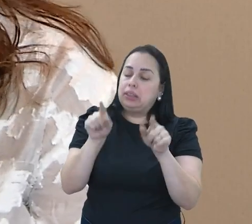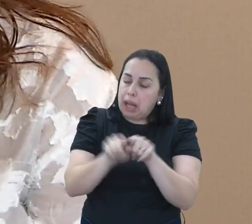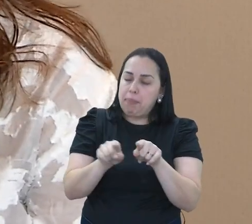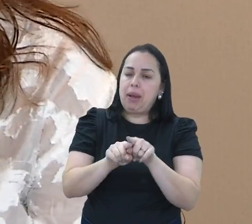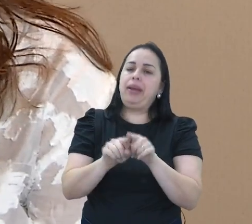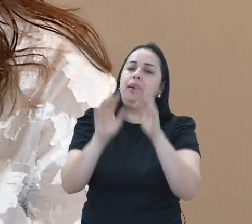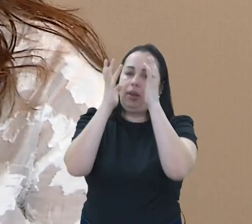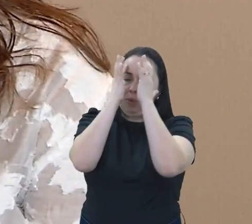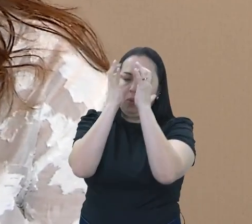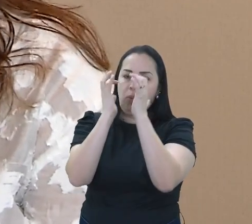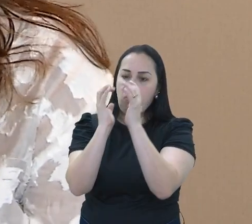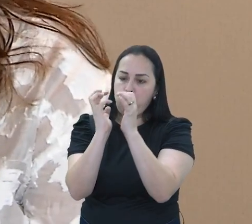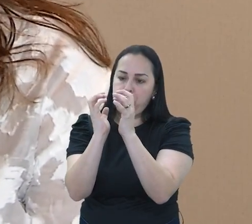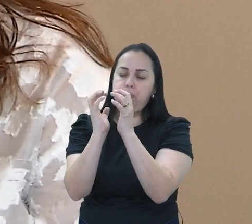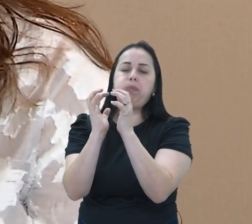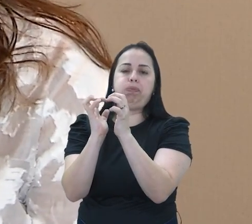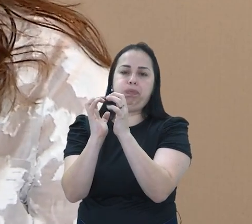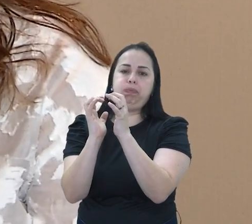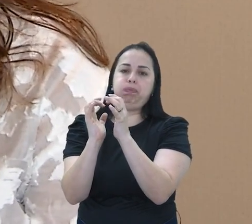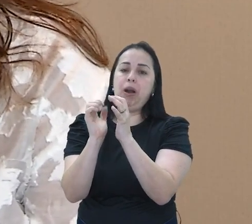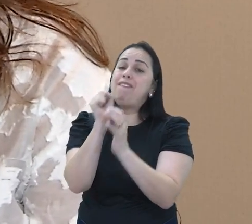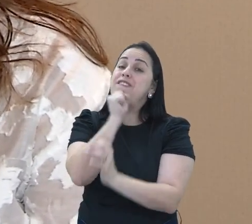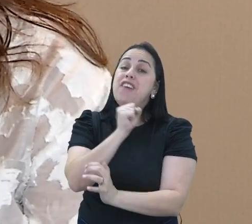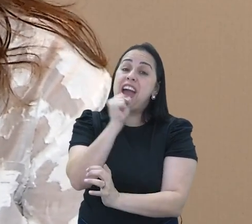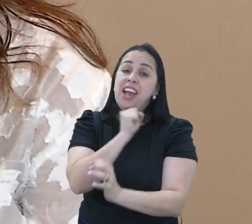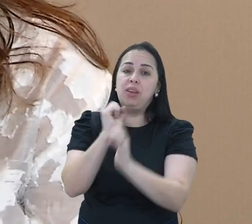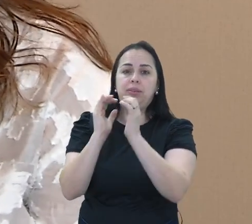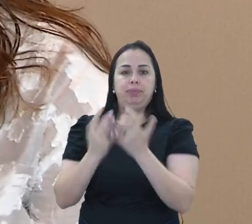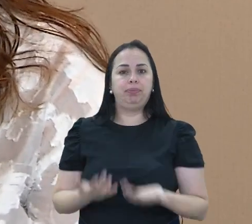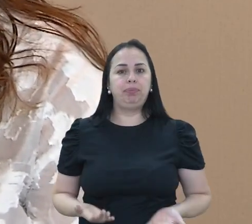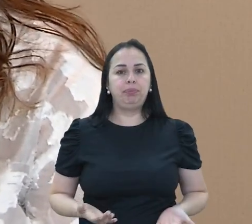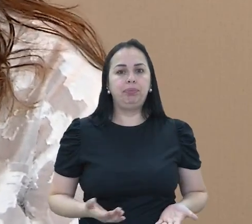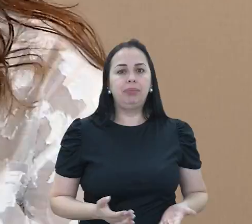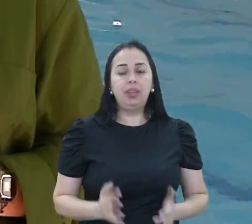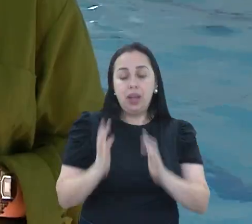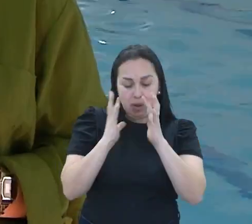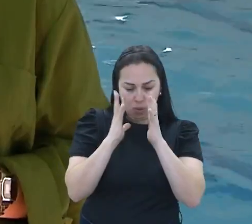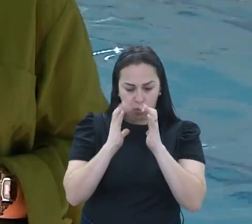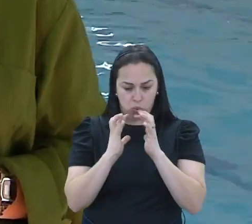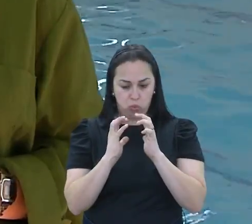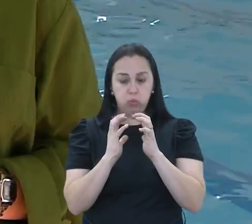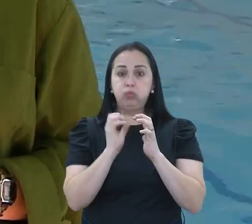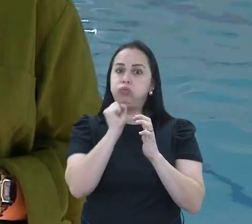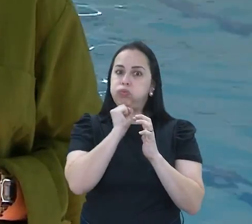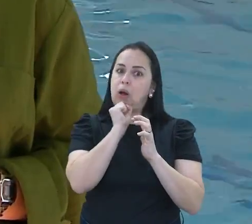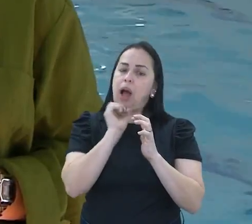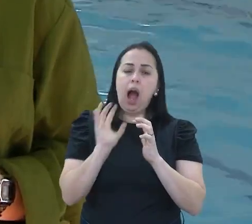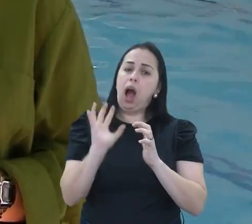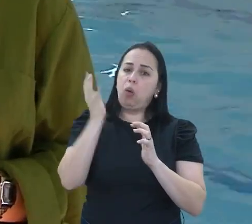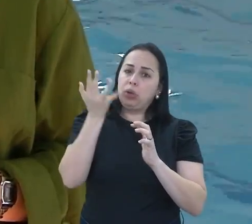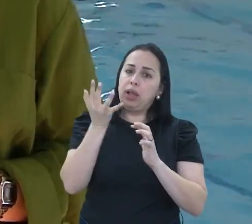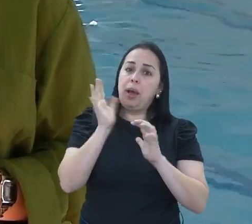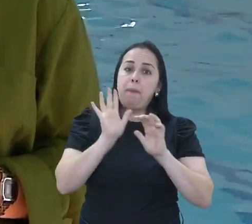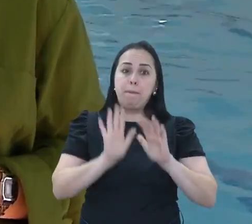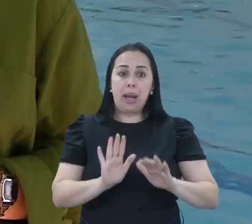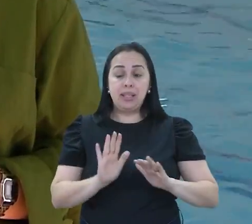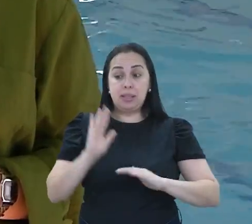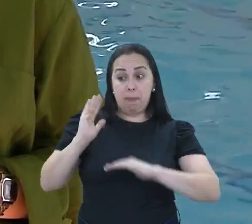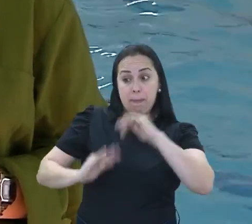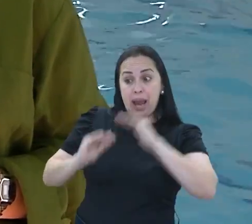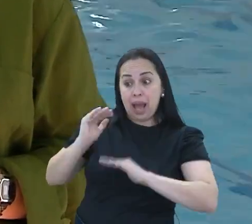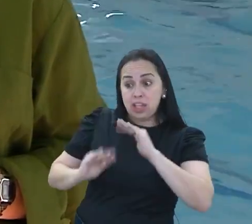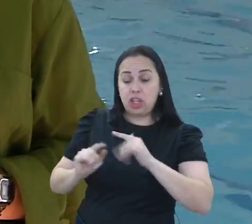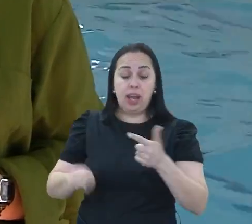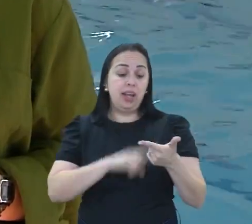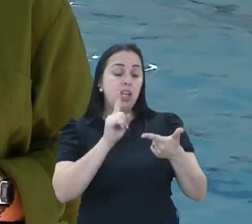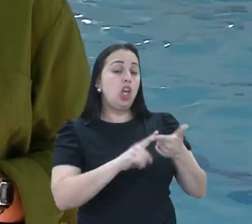risco significativo também para potencializar esse envelhecimento cerebral. O envelhecimento do cérebro é inevitável, mas